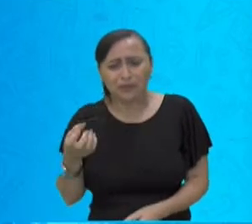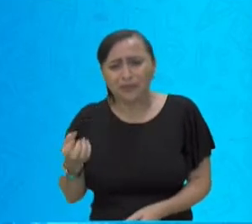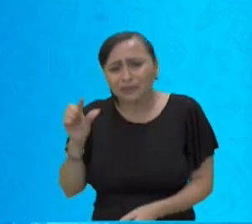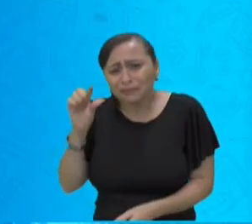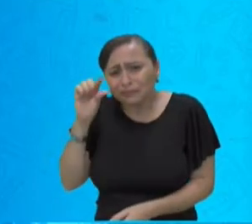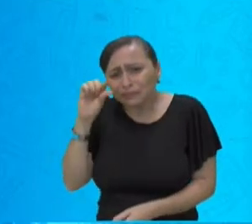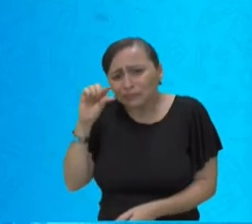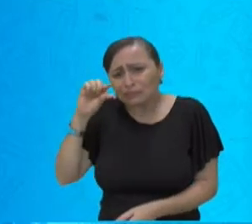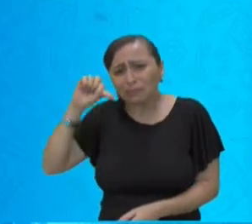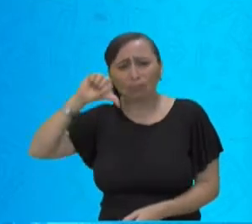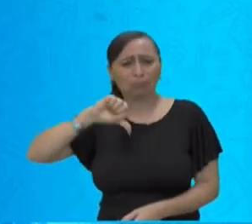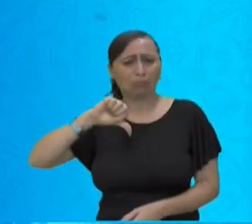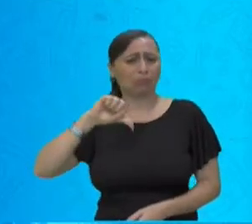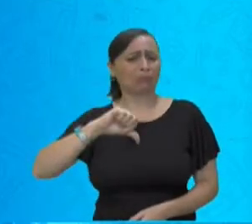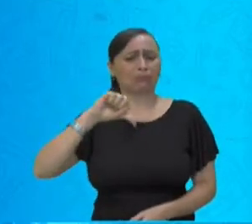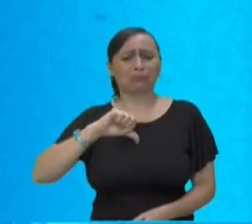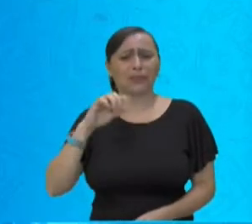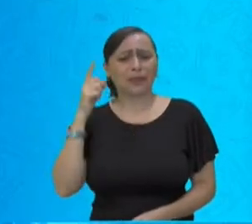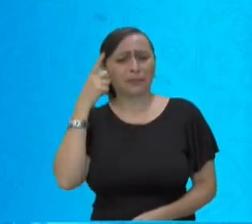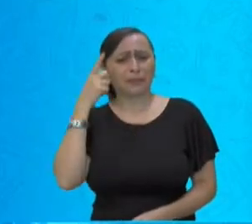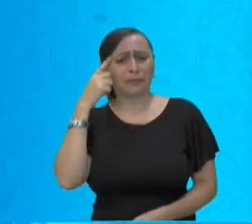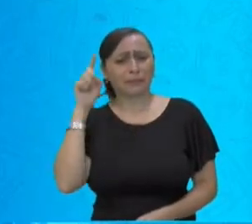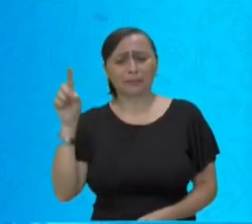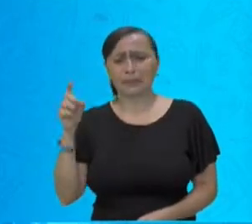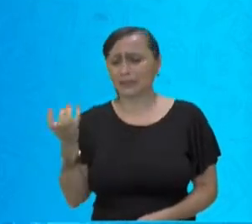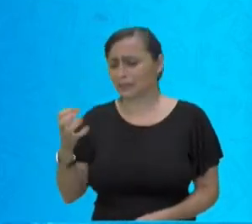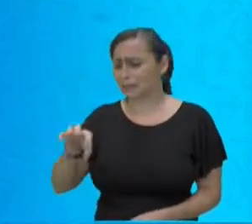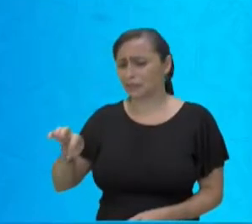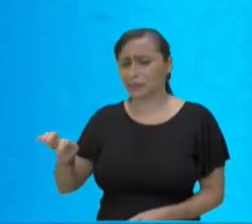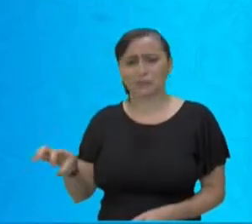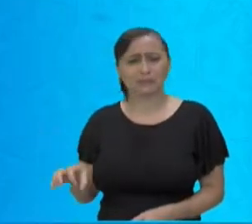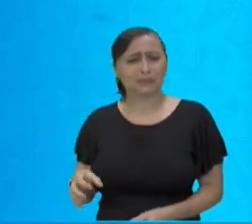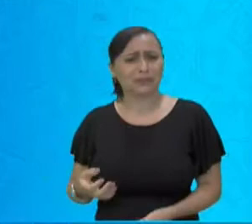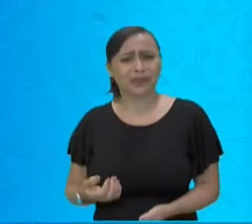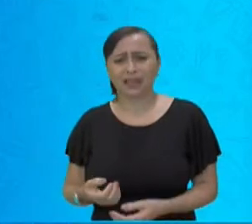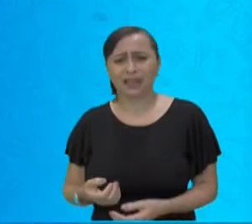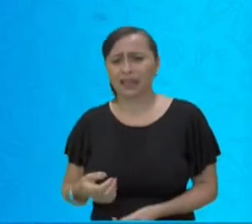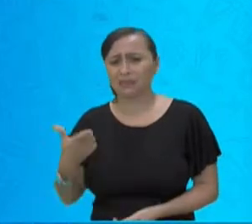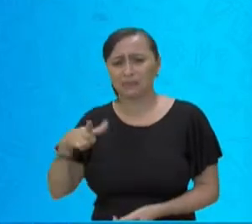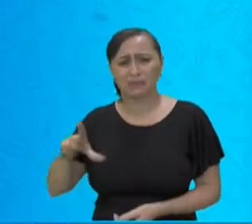insignificante acha que a fazer o que quiserem